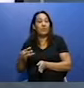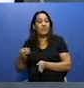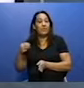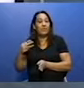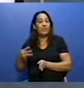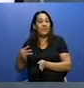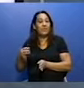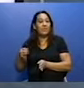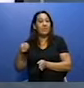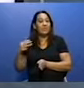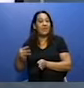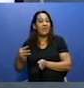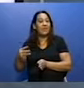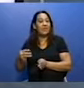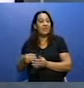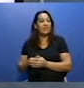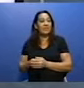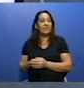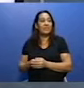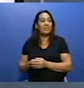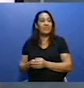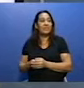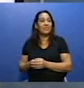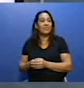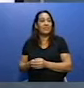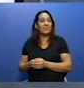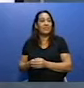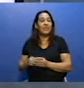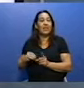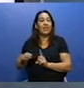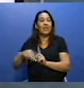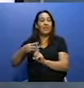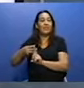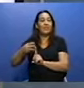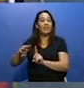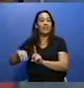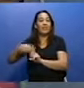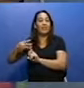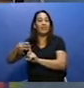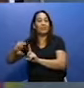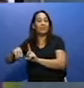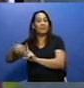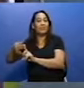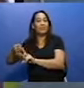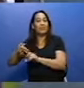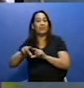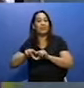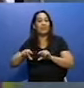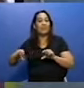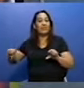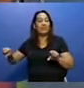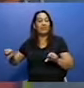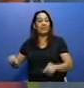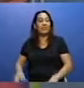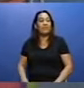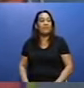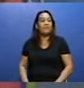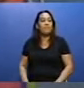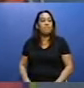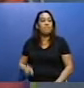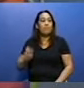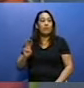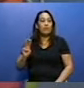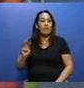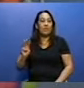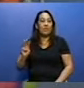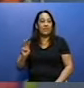na cabeça para chegar lá no 6. Quanto que pulou? Lembra da reta numérica? 3, 4, 5, 6. Olha